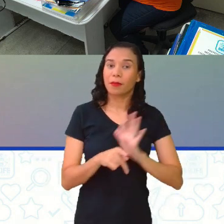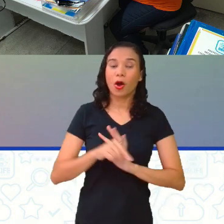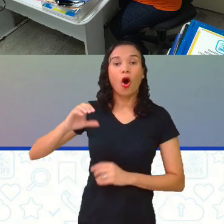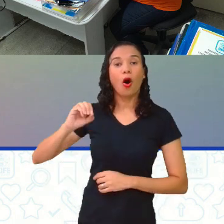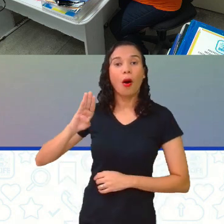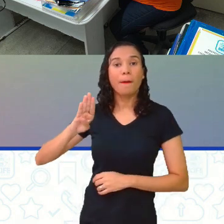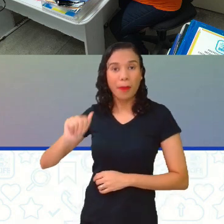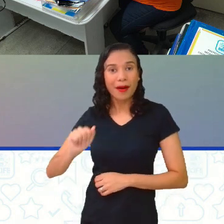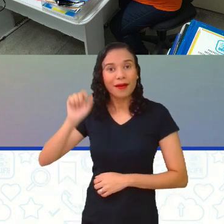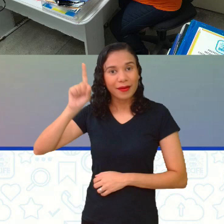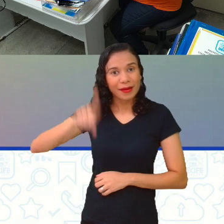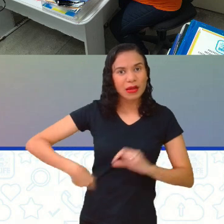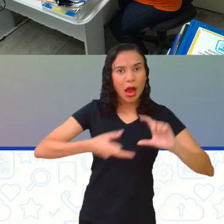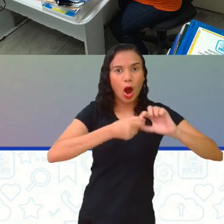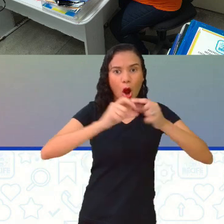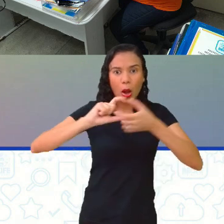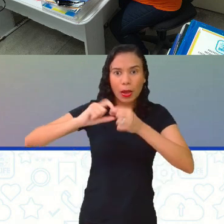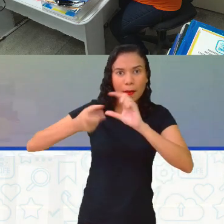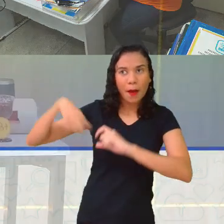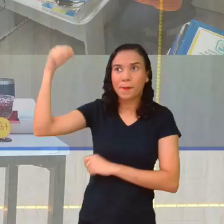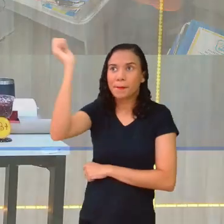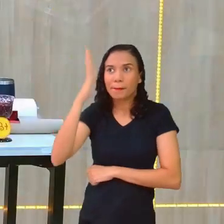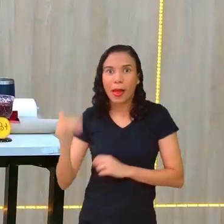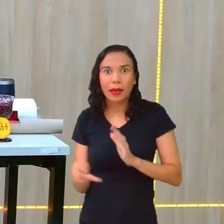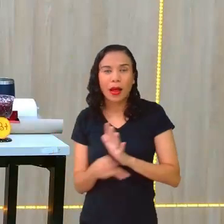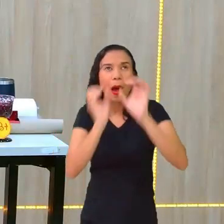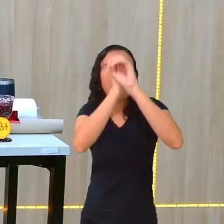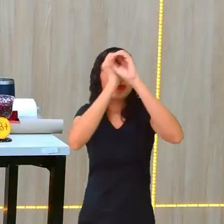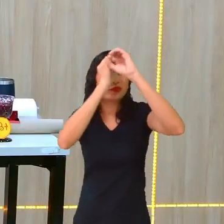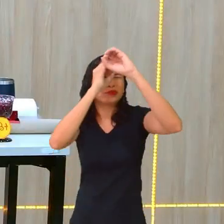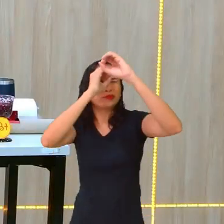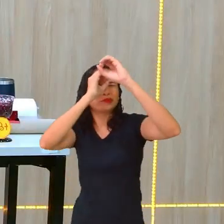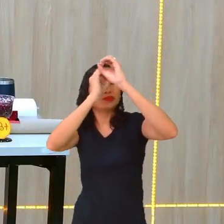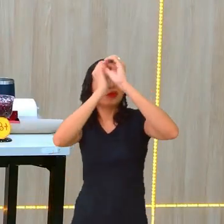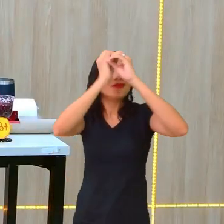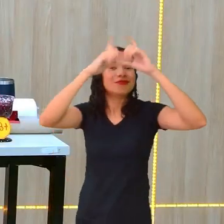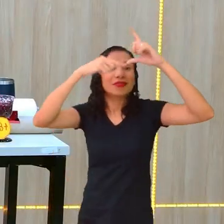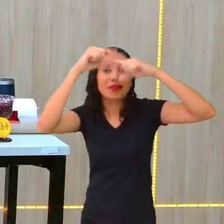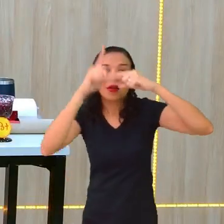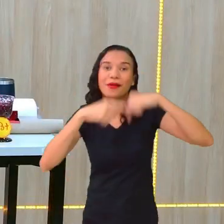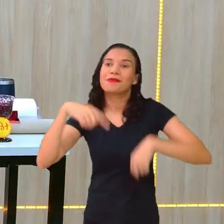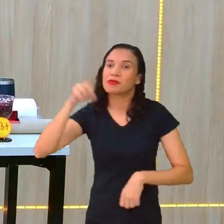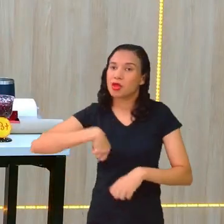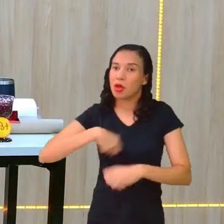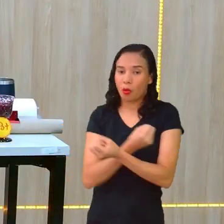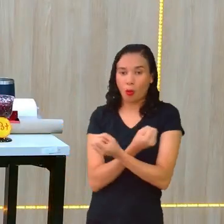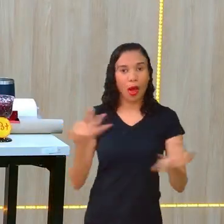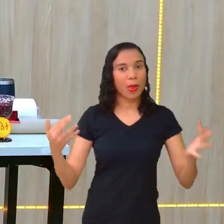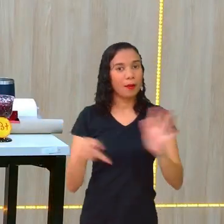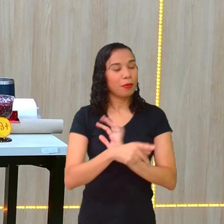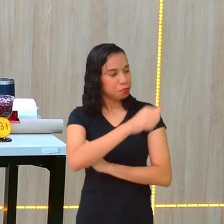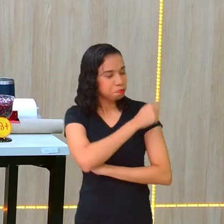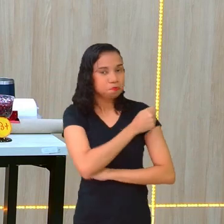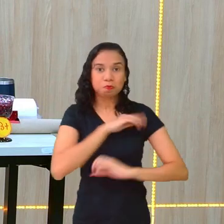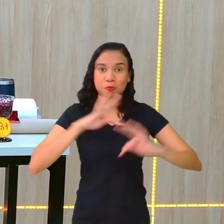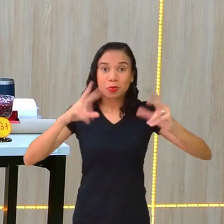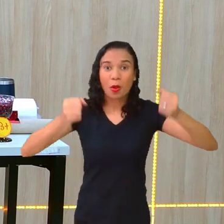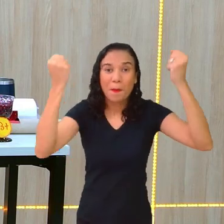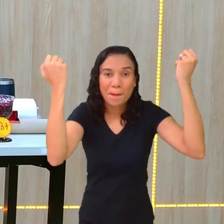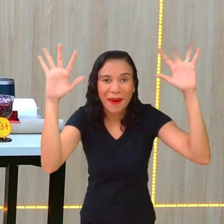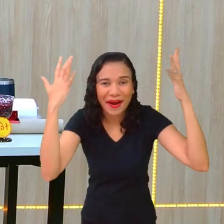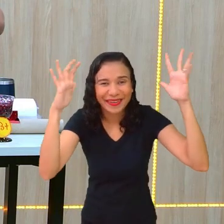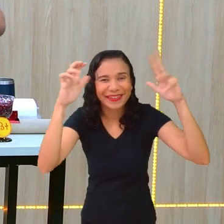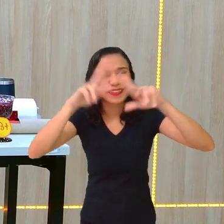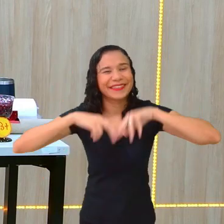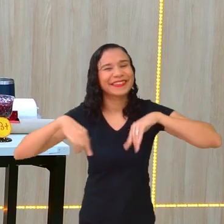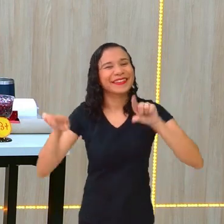OBA, Olimpíada Brasileira de Astronomia. A Hugo Gerdau participou com um grande número de alunos e todos estão de parabéns.